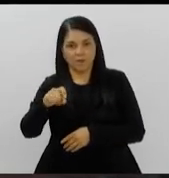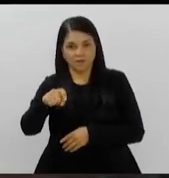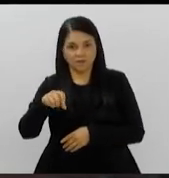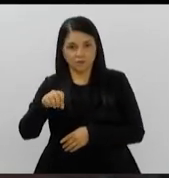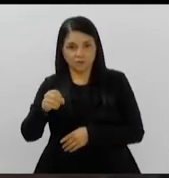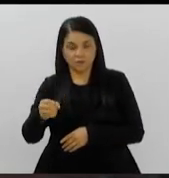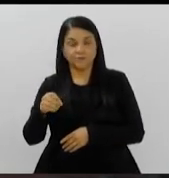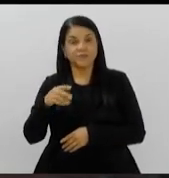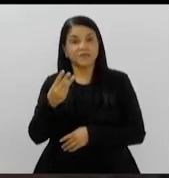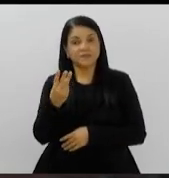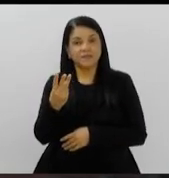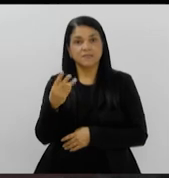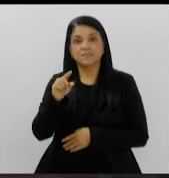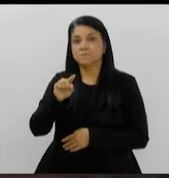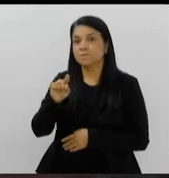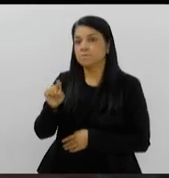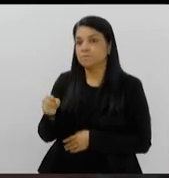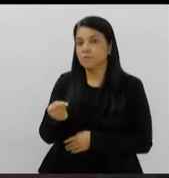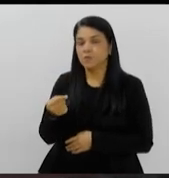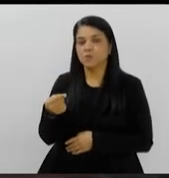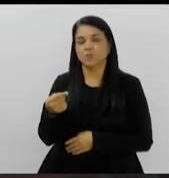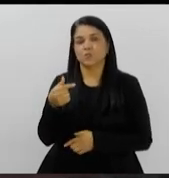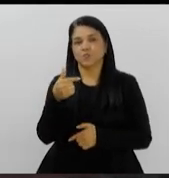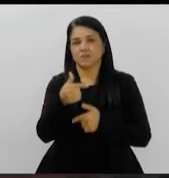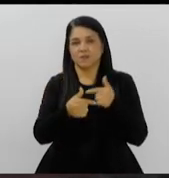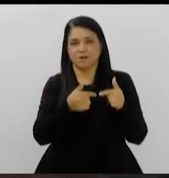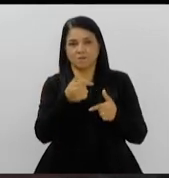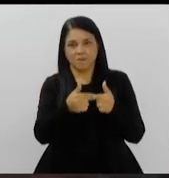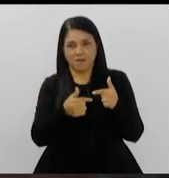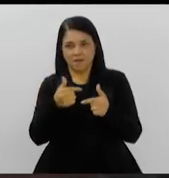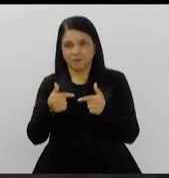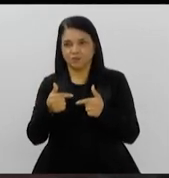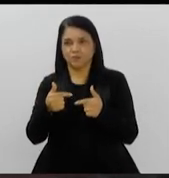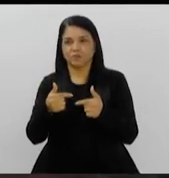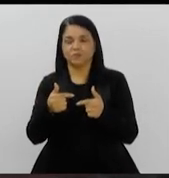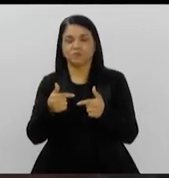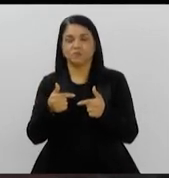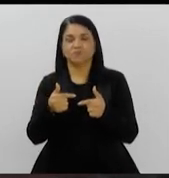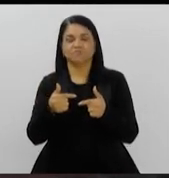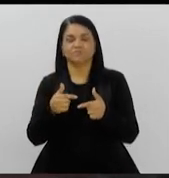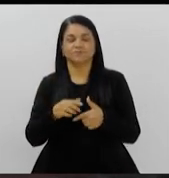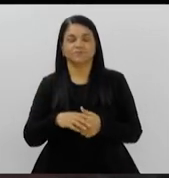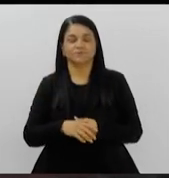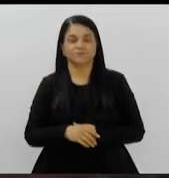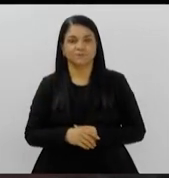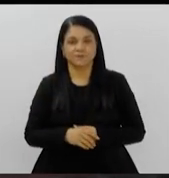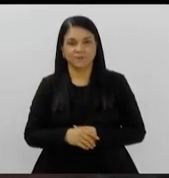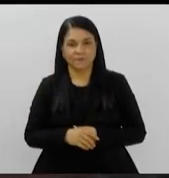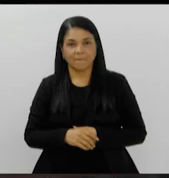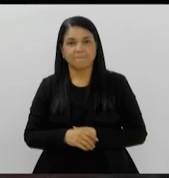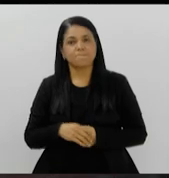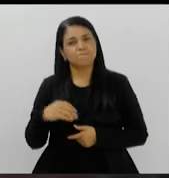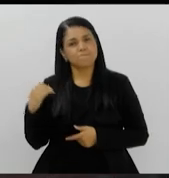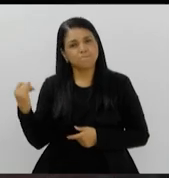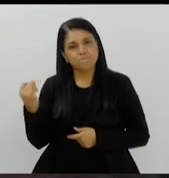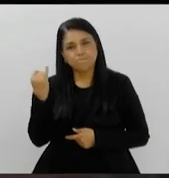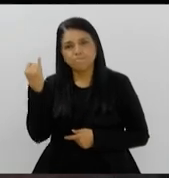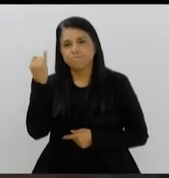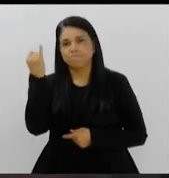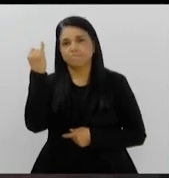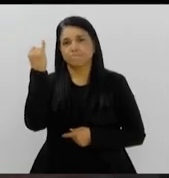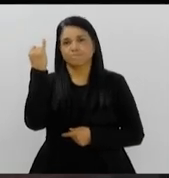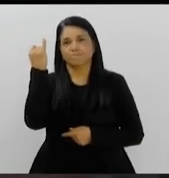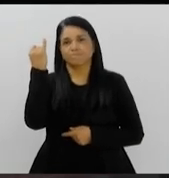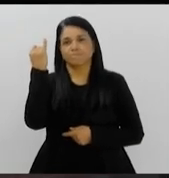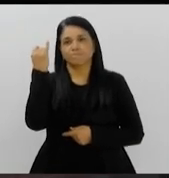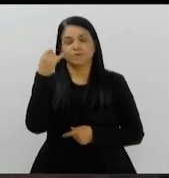empregos, de maneira permanente, 10 mil, me corrijo aqui, de maneira indireta. Isso é muito importante